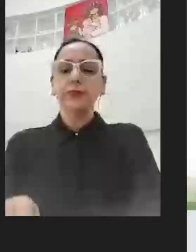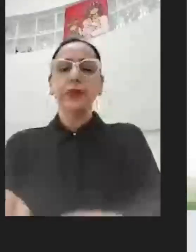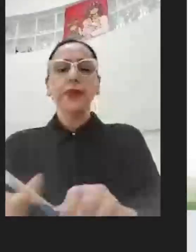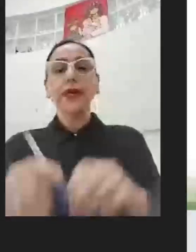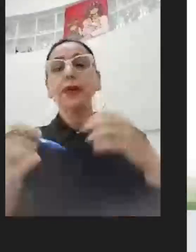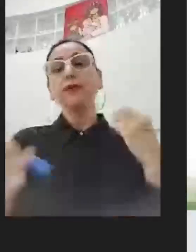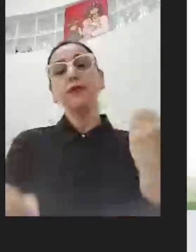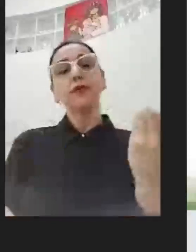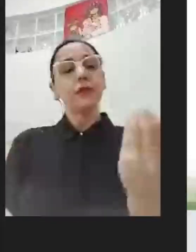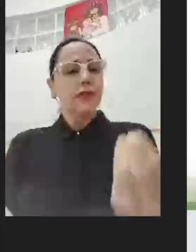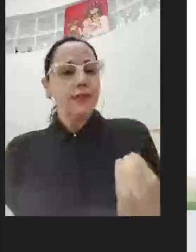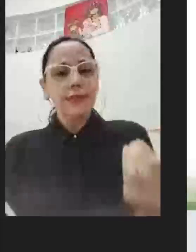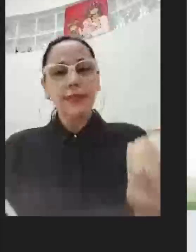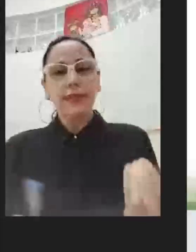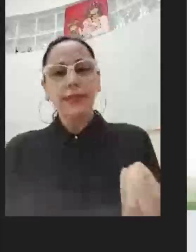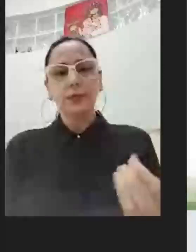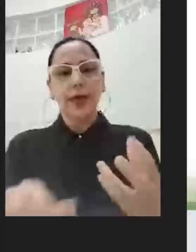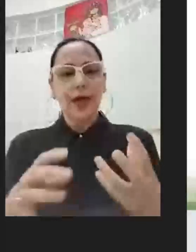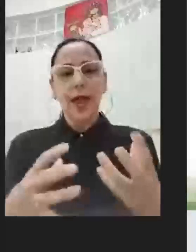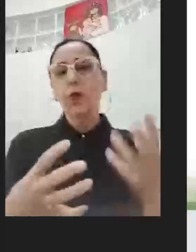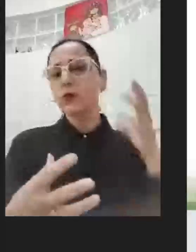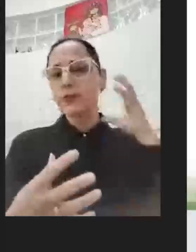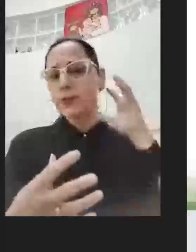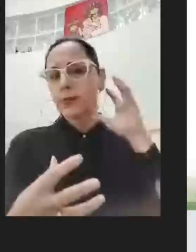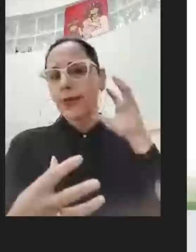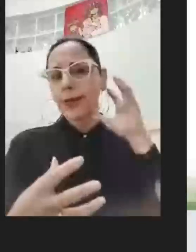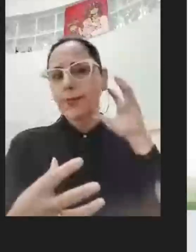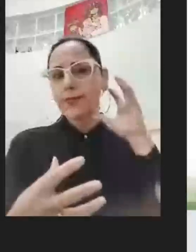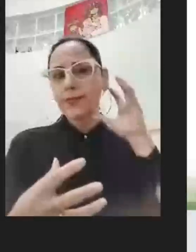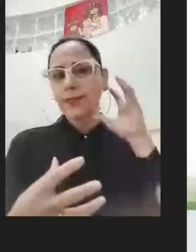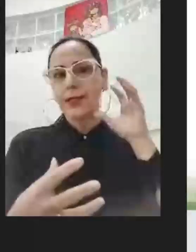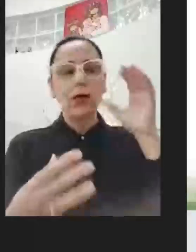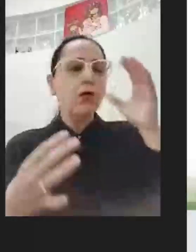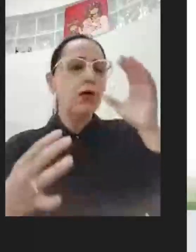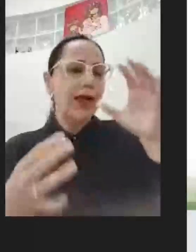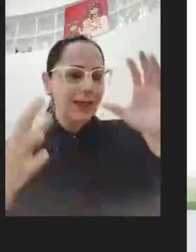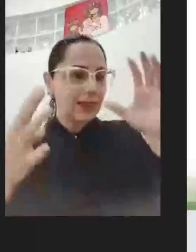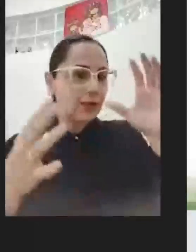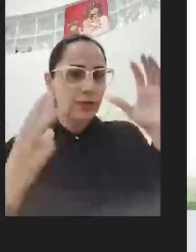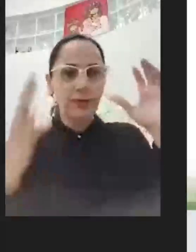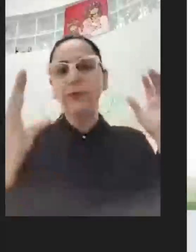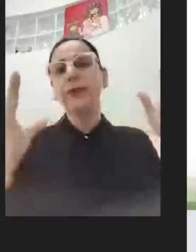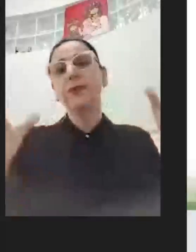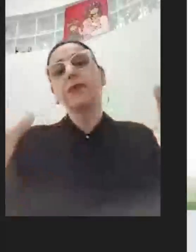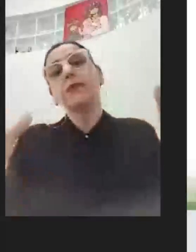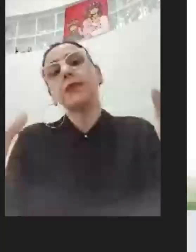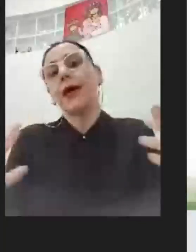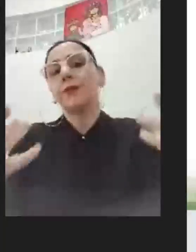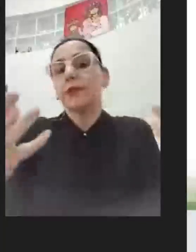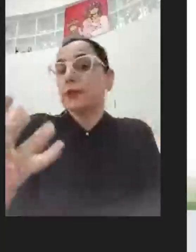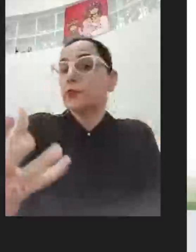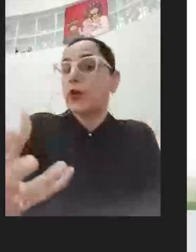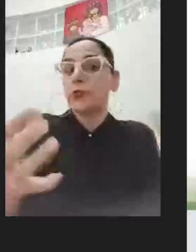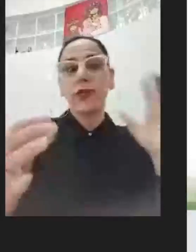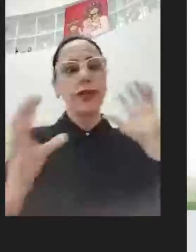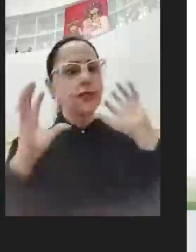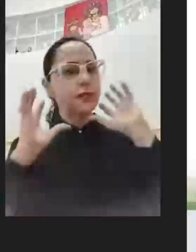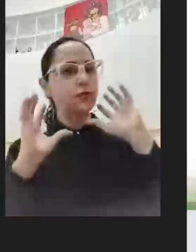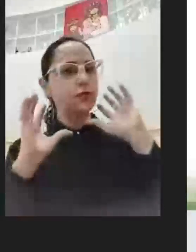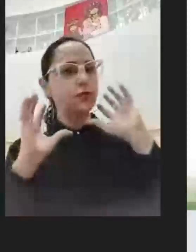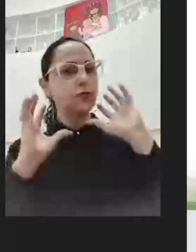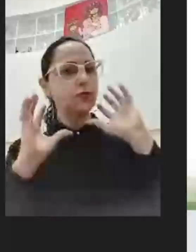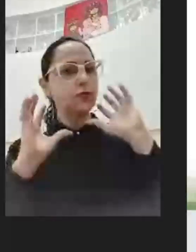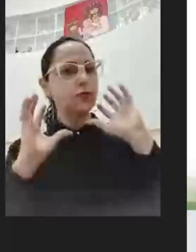aquele bebezinho e aí eu fui ensinando onde segurar na cabecinha. Olha, aqui o bebê fica mais irritado, ele